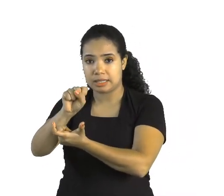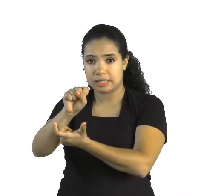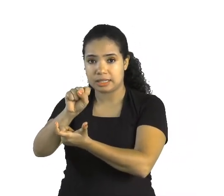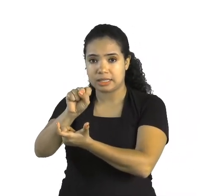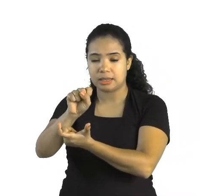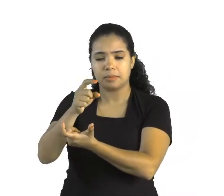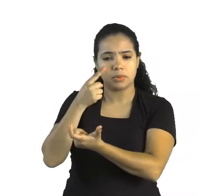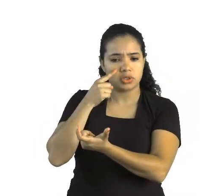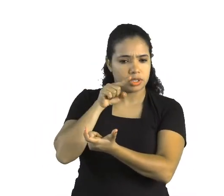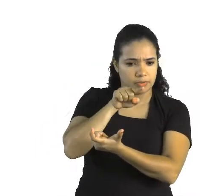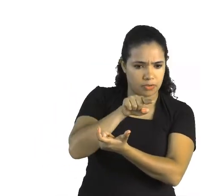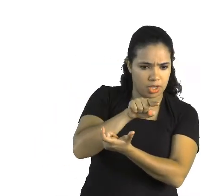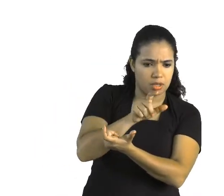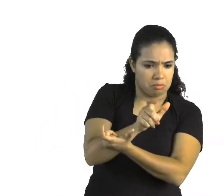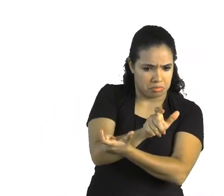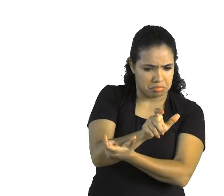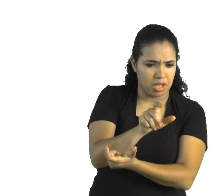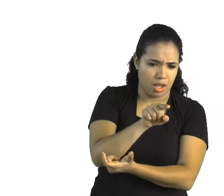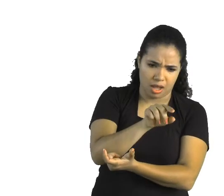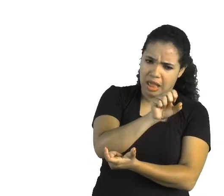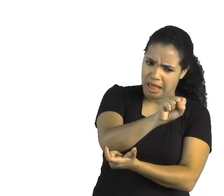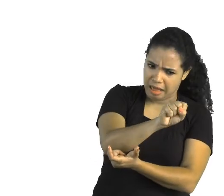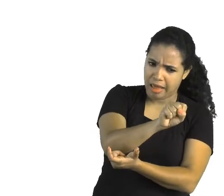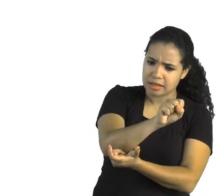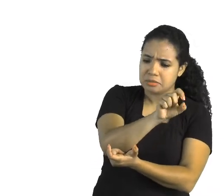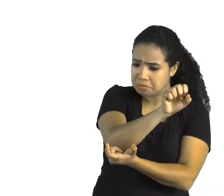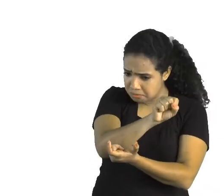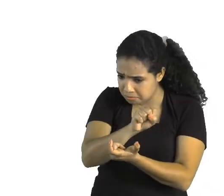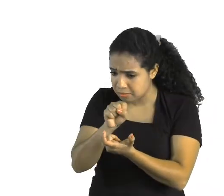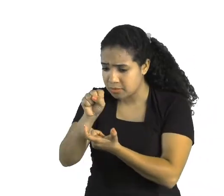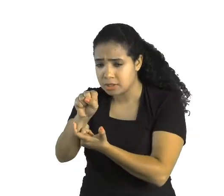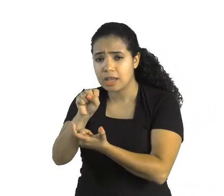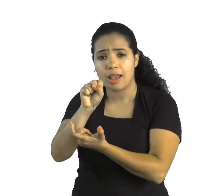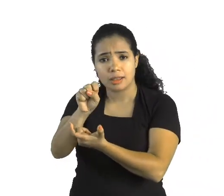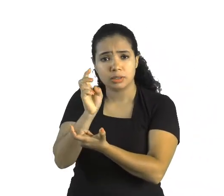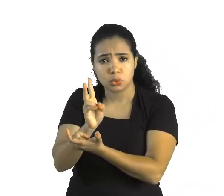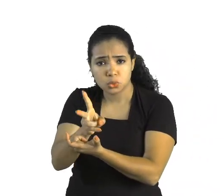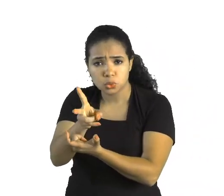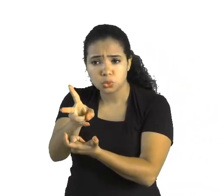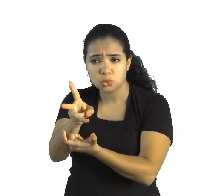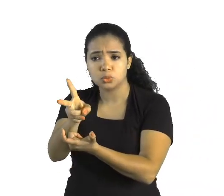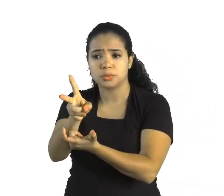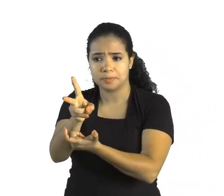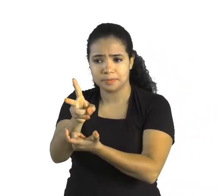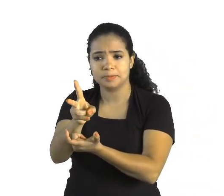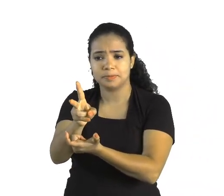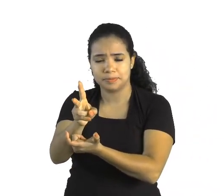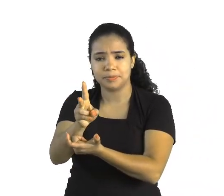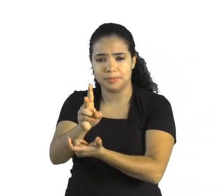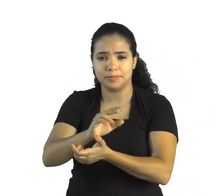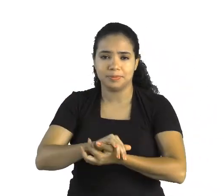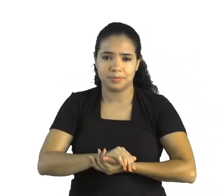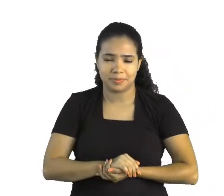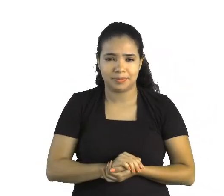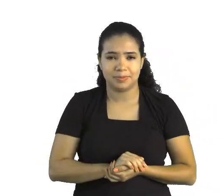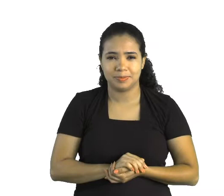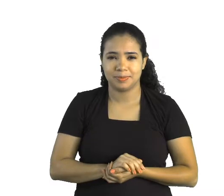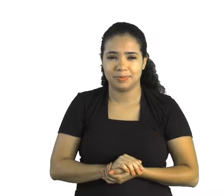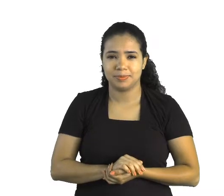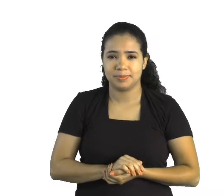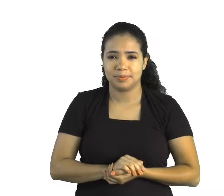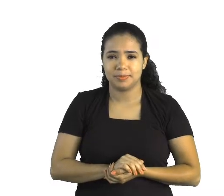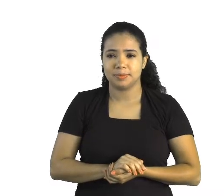derivam de uma palavra escrita com S, com som de Z, aquela secundária também será com